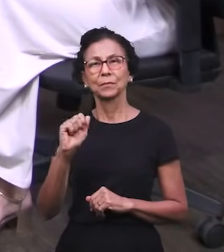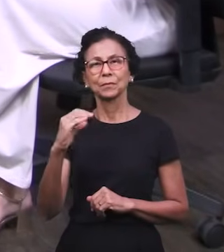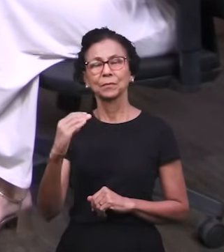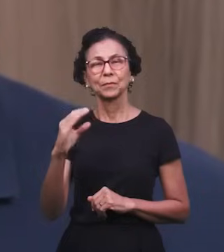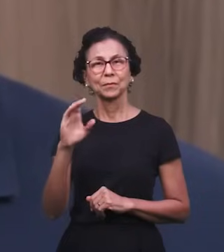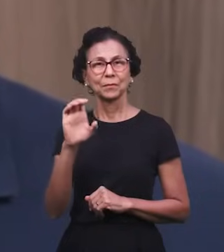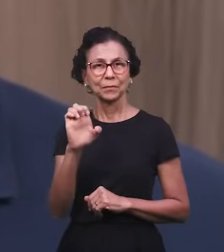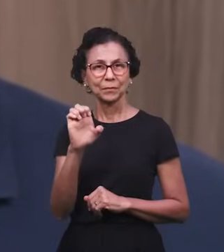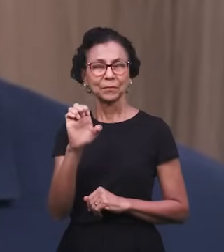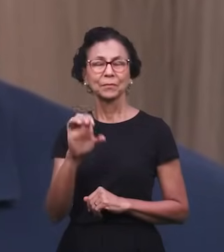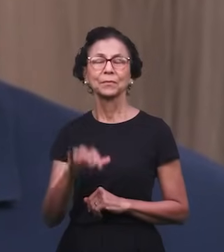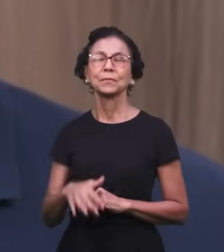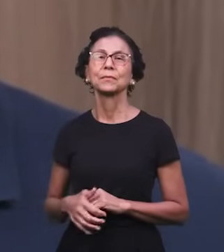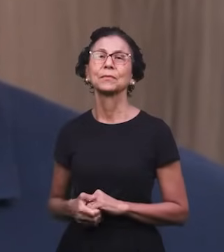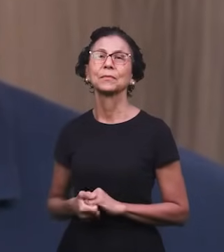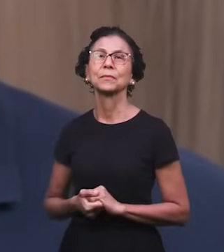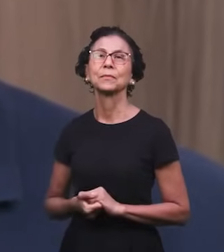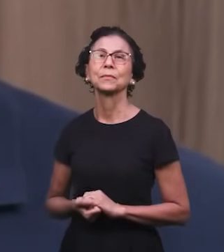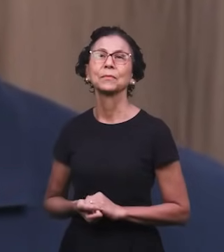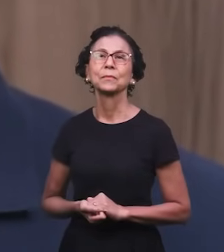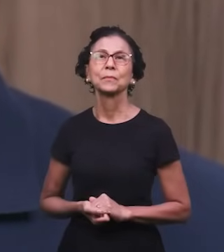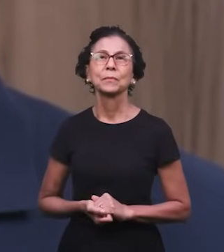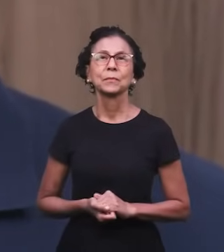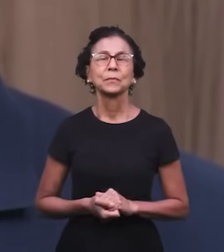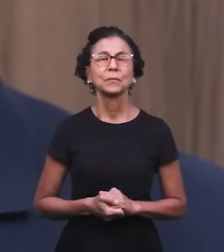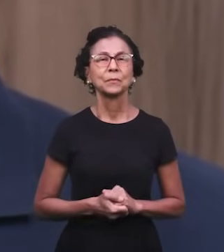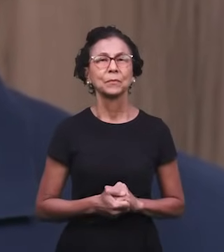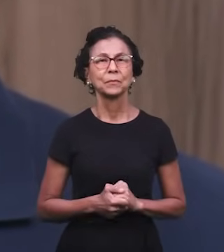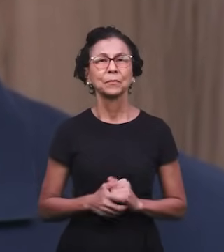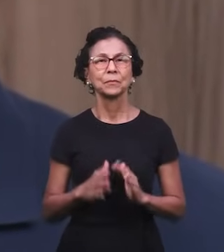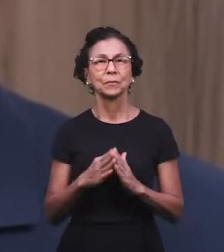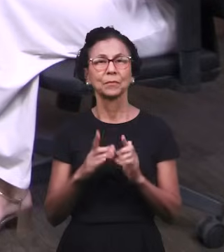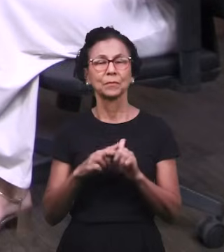saber, pastor, é o que a Bíblia diz sobre o Natal?